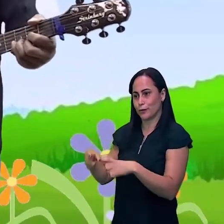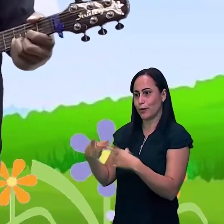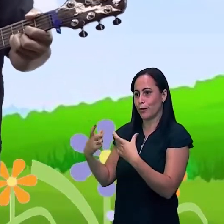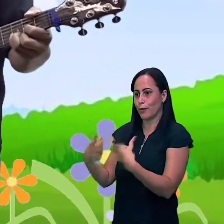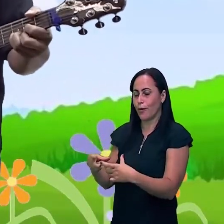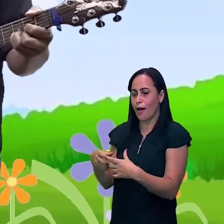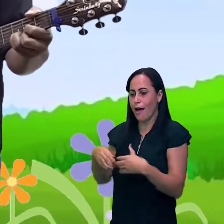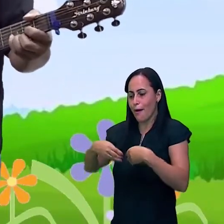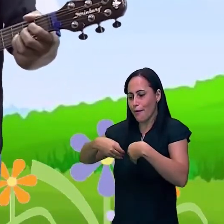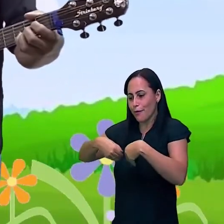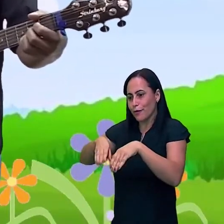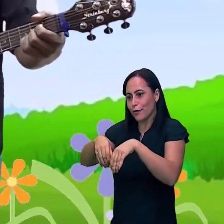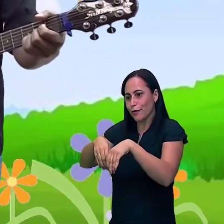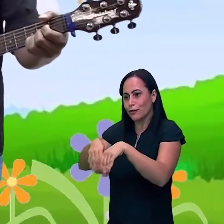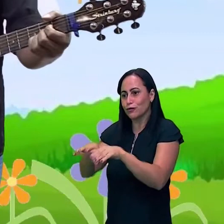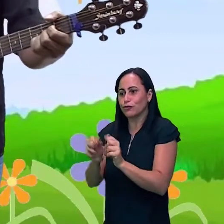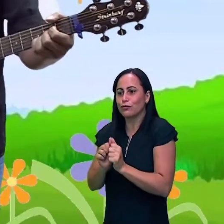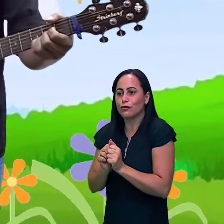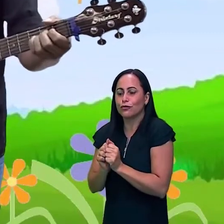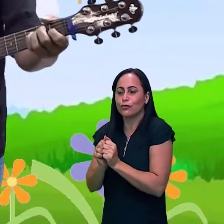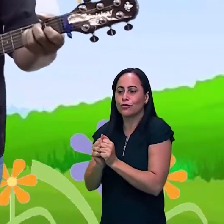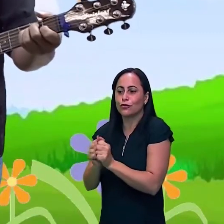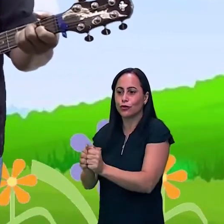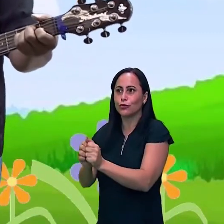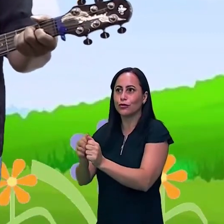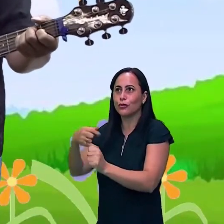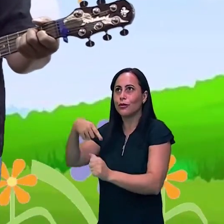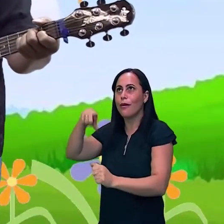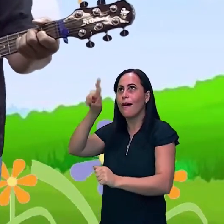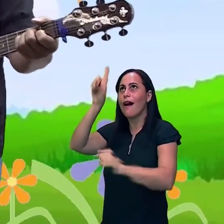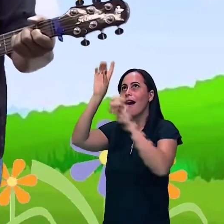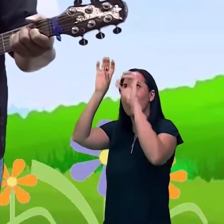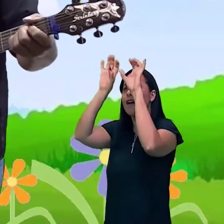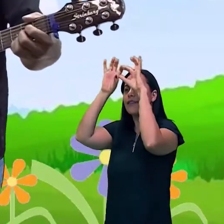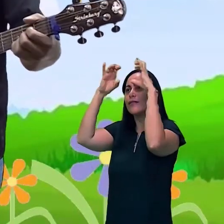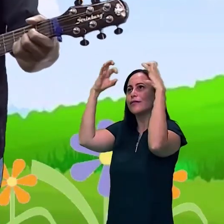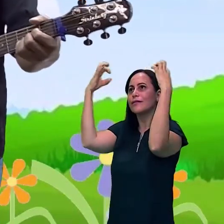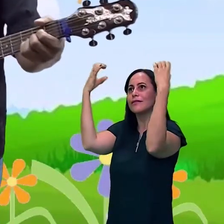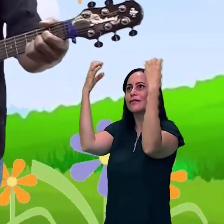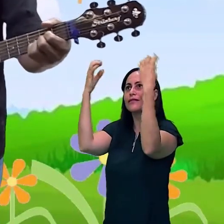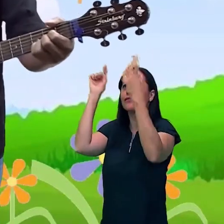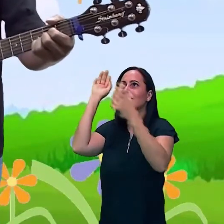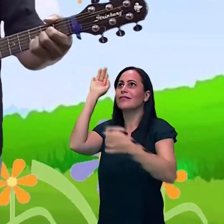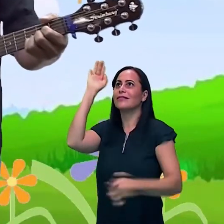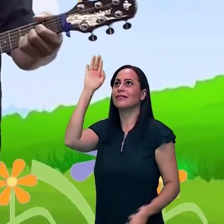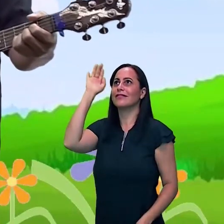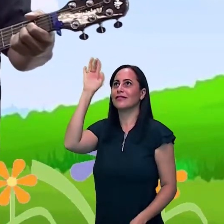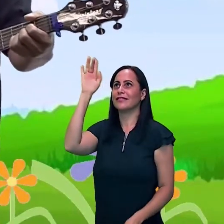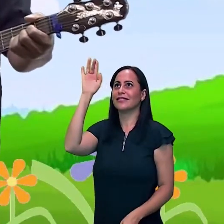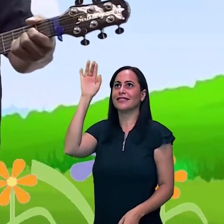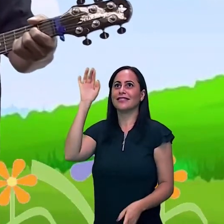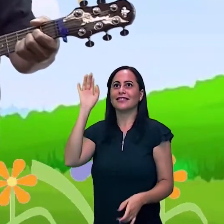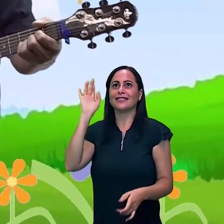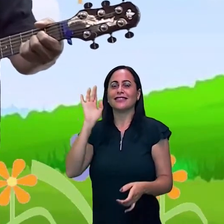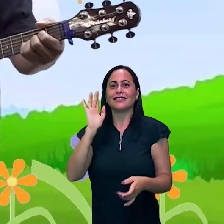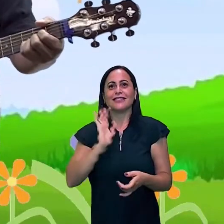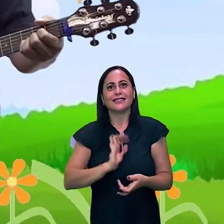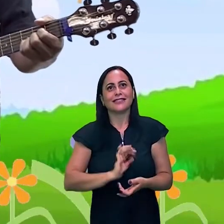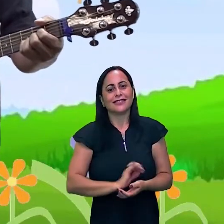me leve em seus pelos para o céu eu tocar.